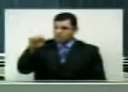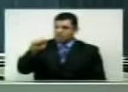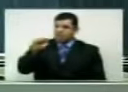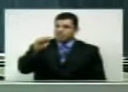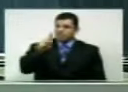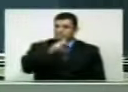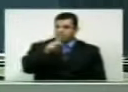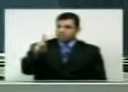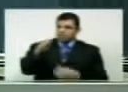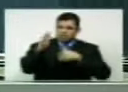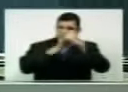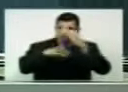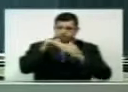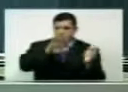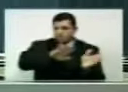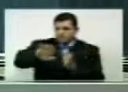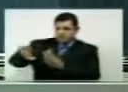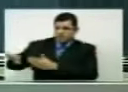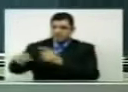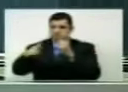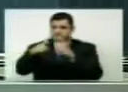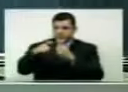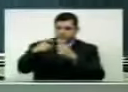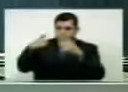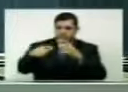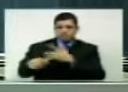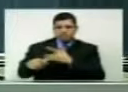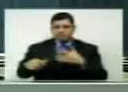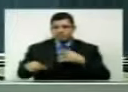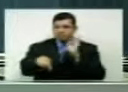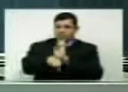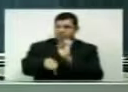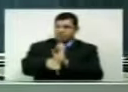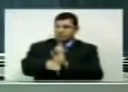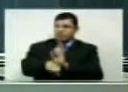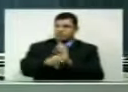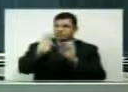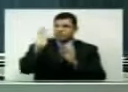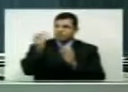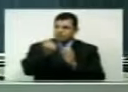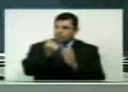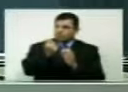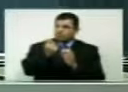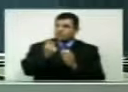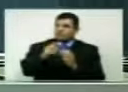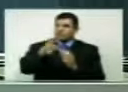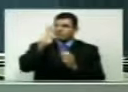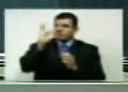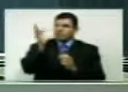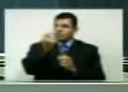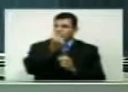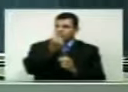os seus profissionais de saúde do hospital, que é do estado, todos,